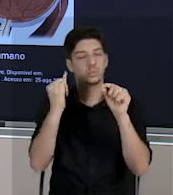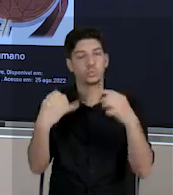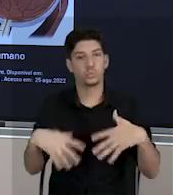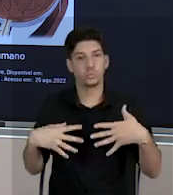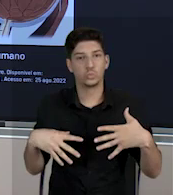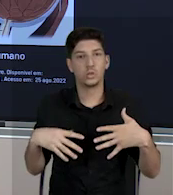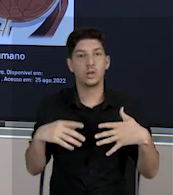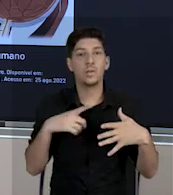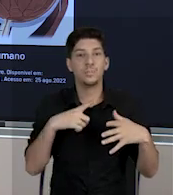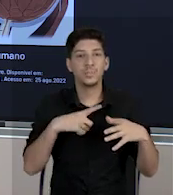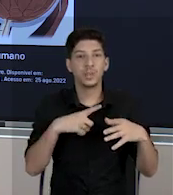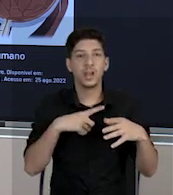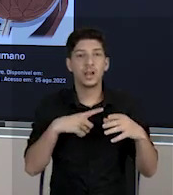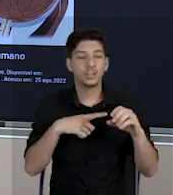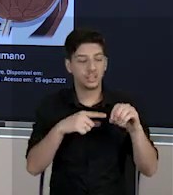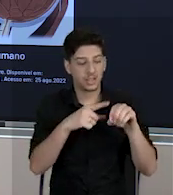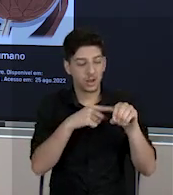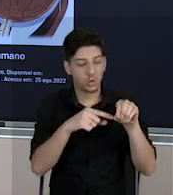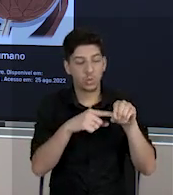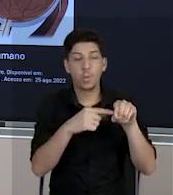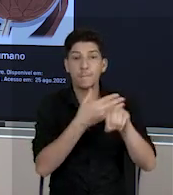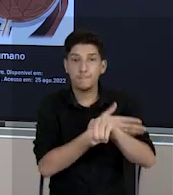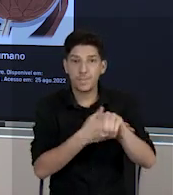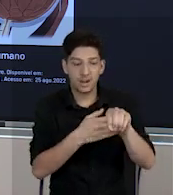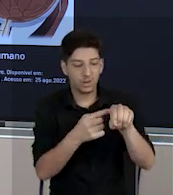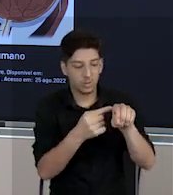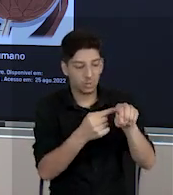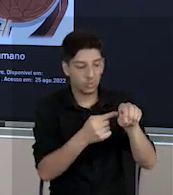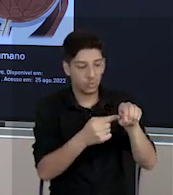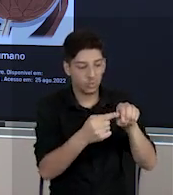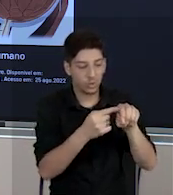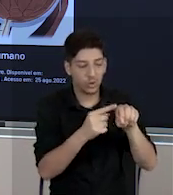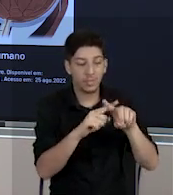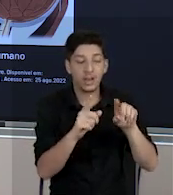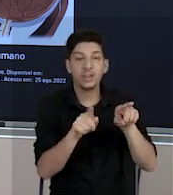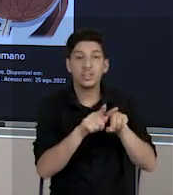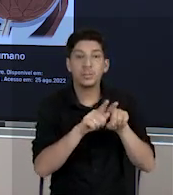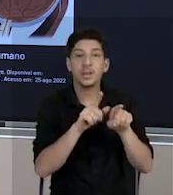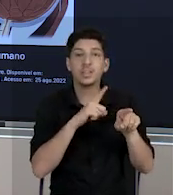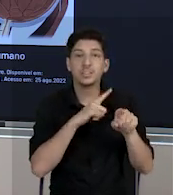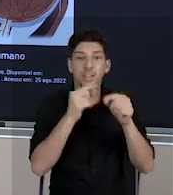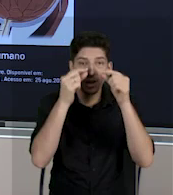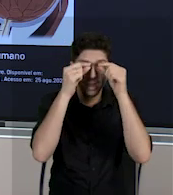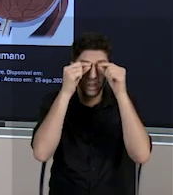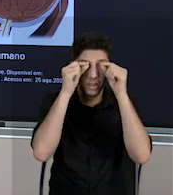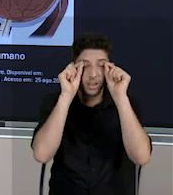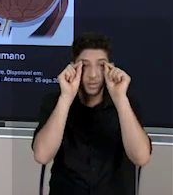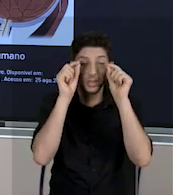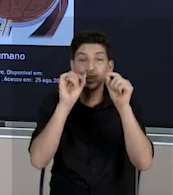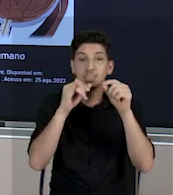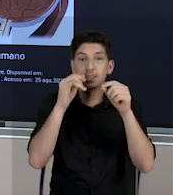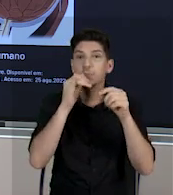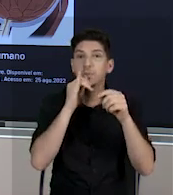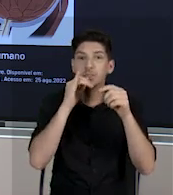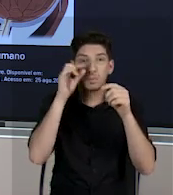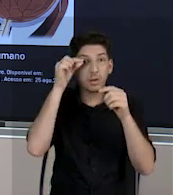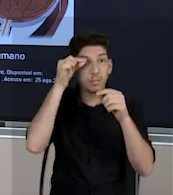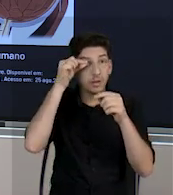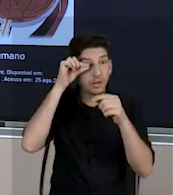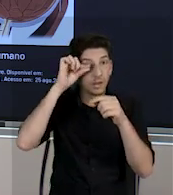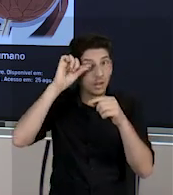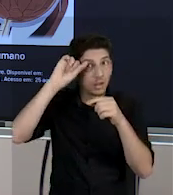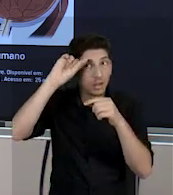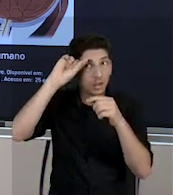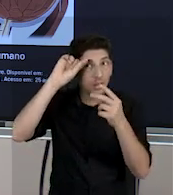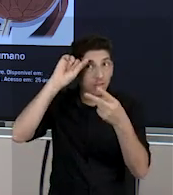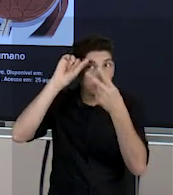recobre o globo ocular, essa parte branca, que é a esclera, mas também a parte de dentro das pálpebras. A parte, se a gente virasse a pálpebra para fora, a